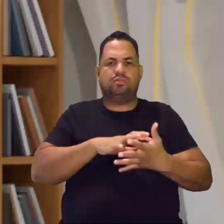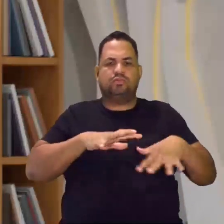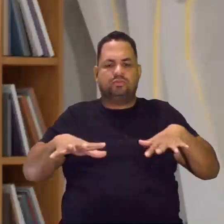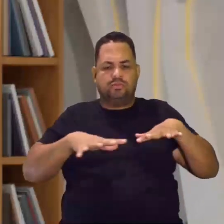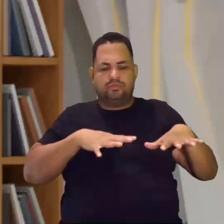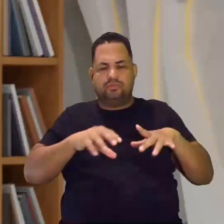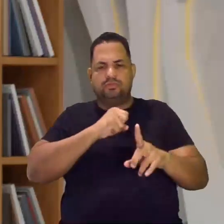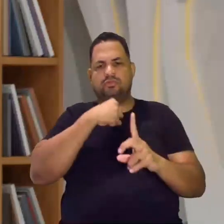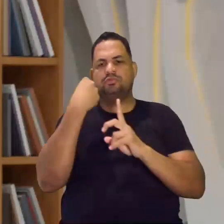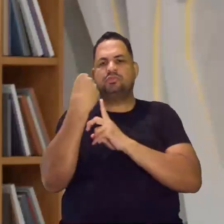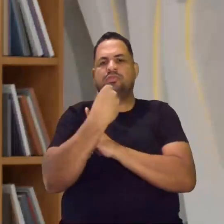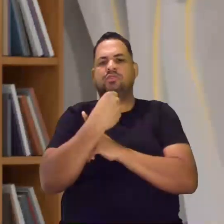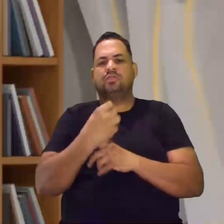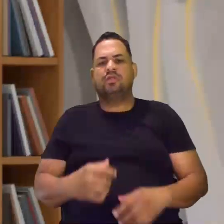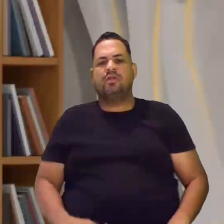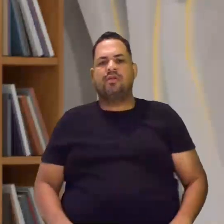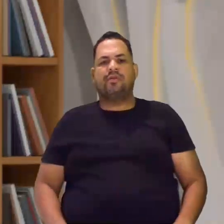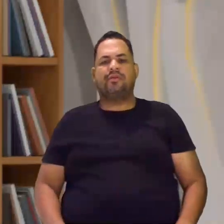movimentos sociais,